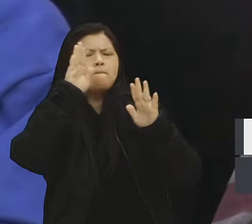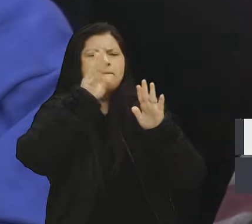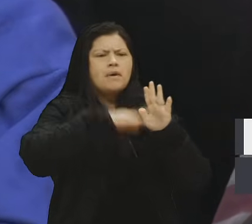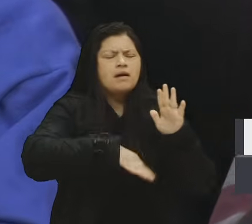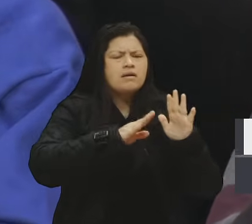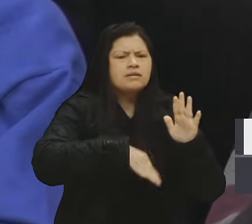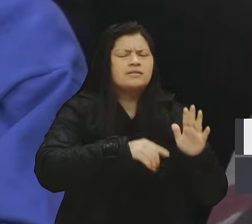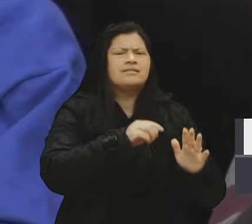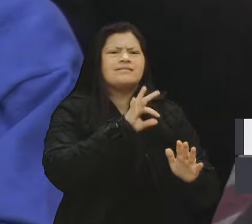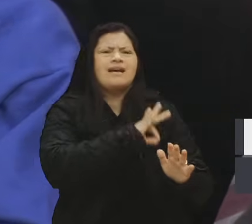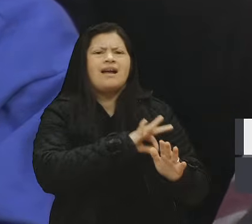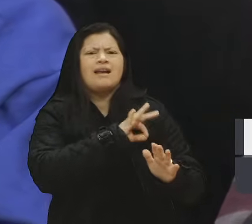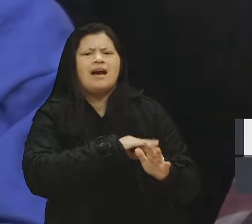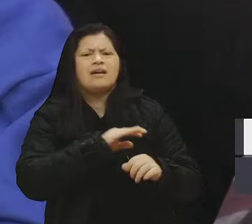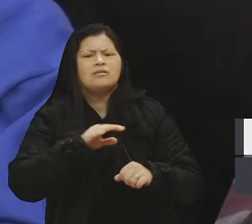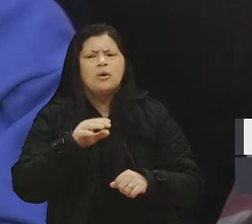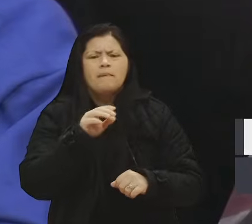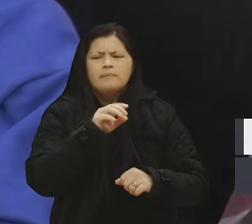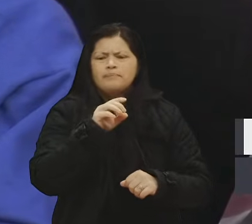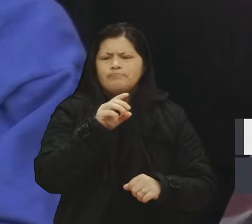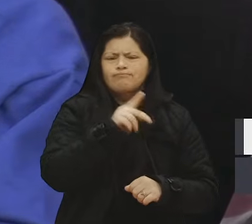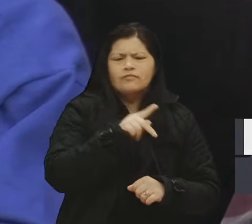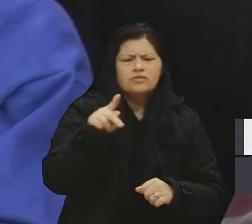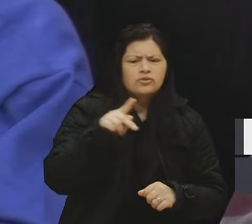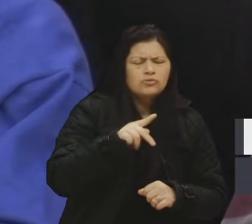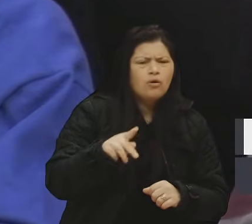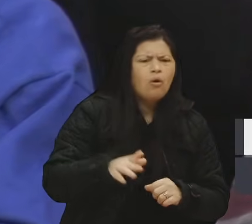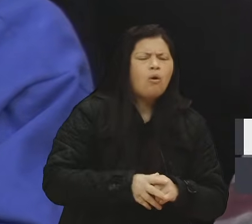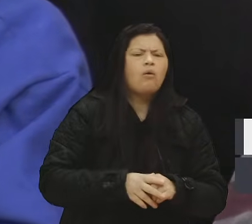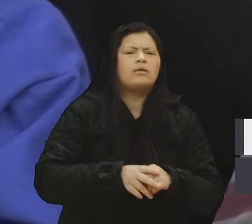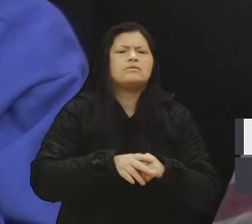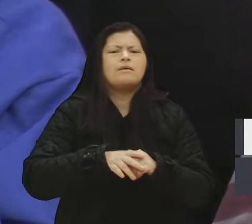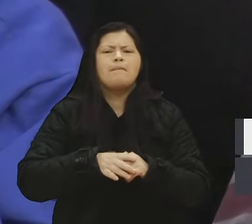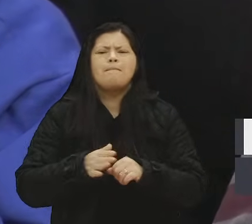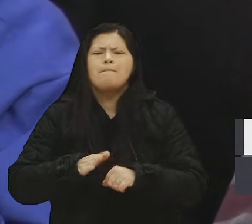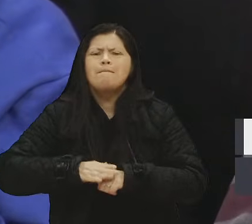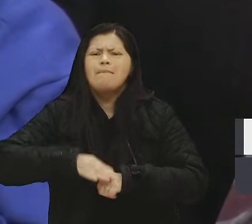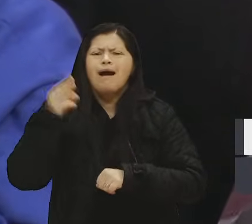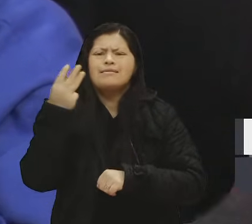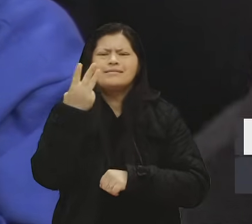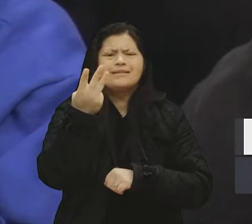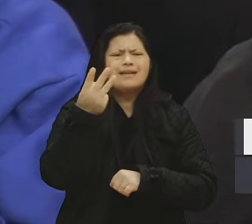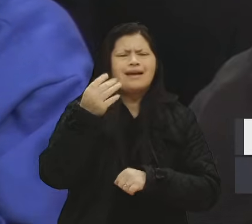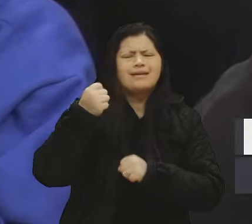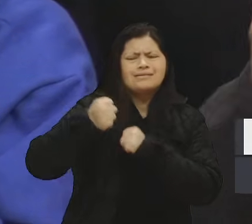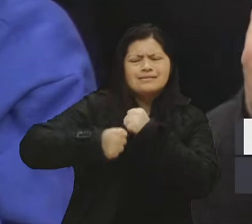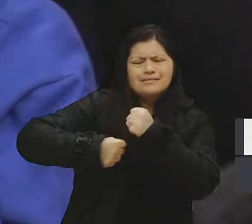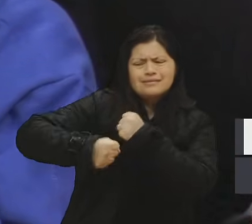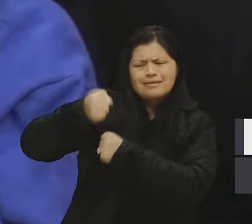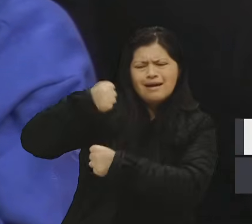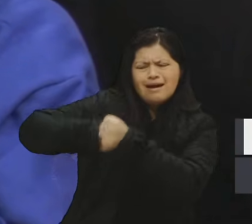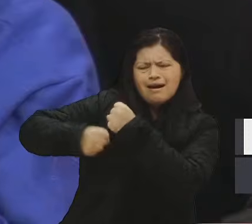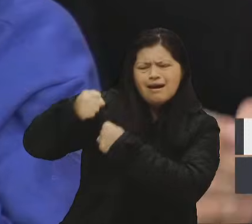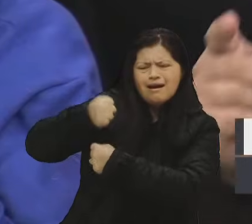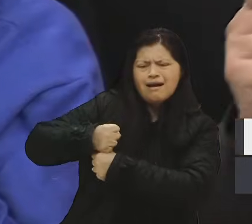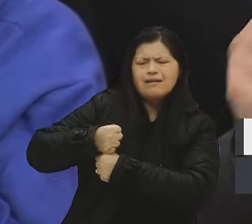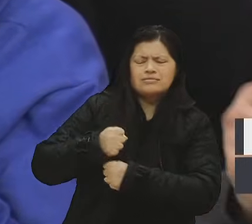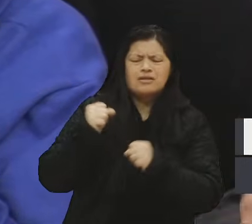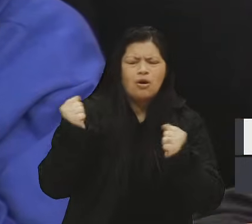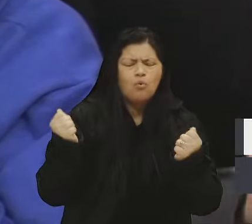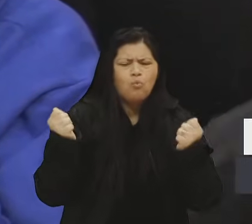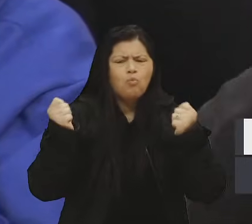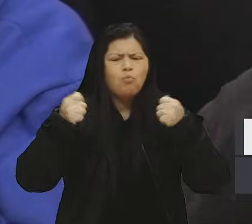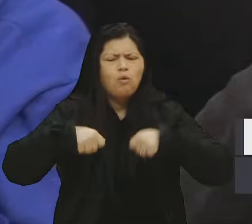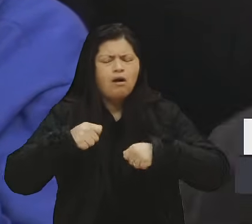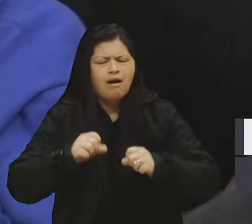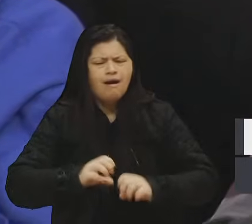trabalhadores mais de 3 anos esperando a recuperação do ponto e do salário. É um ato de coragem, mas uma